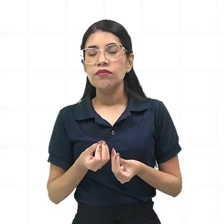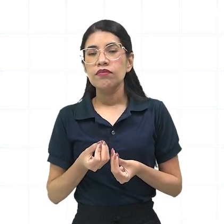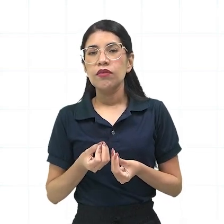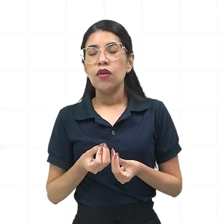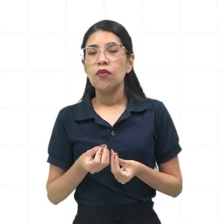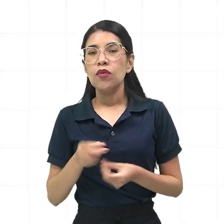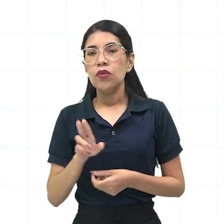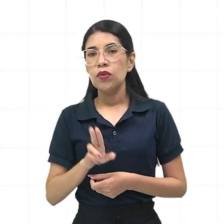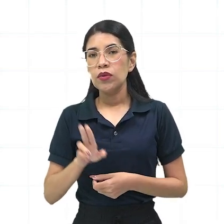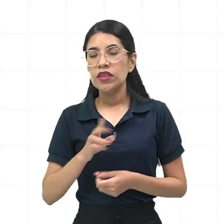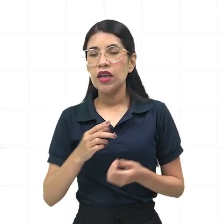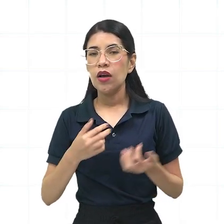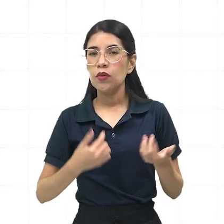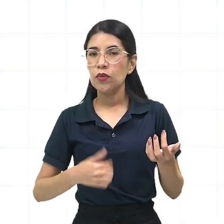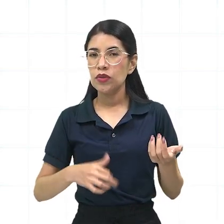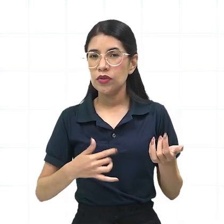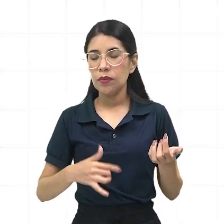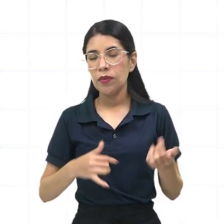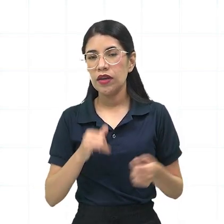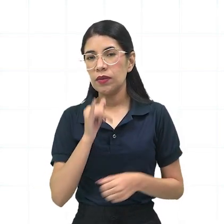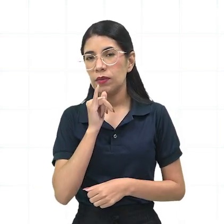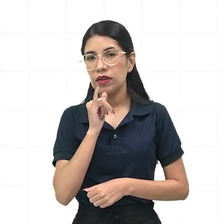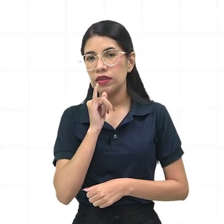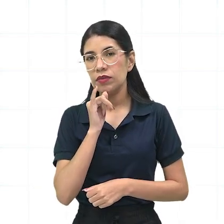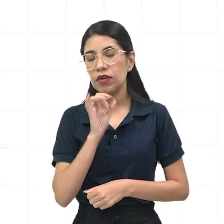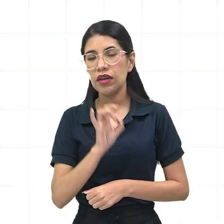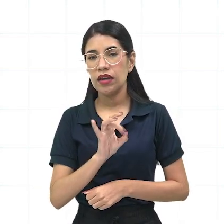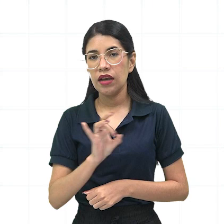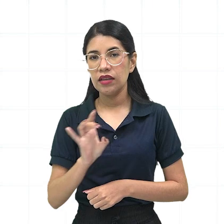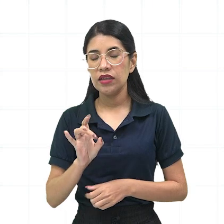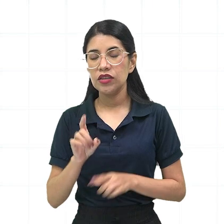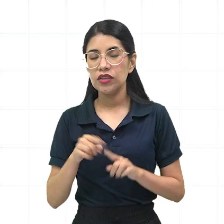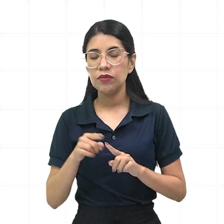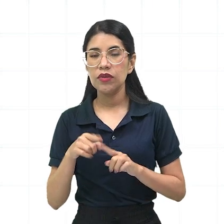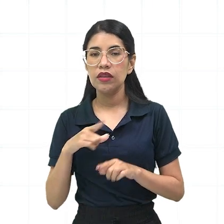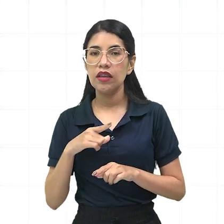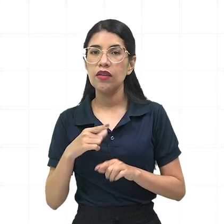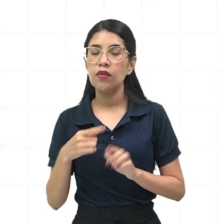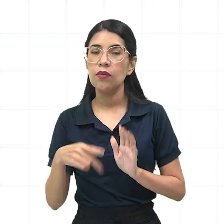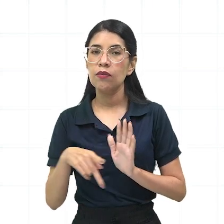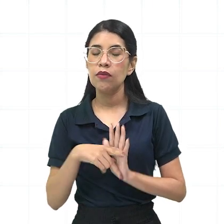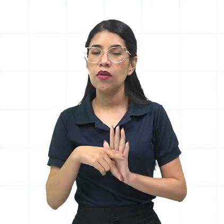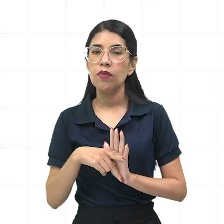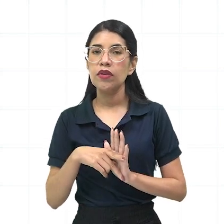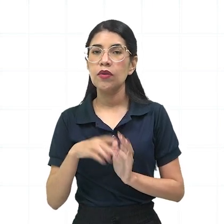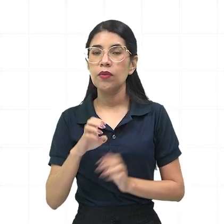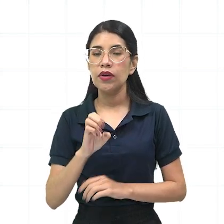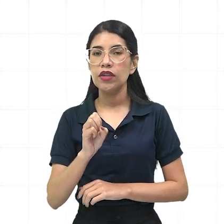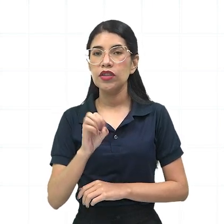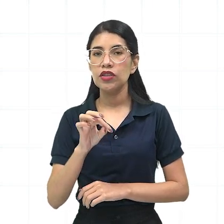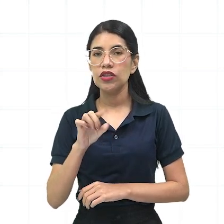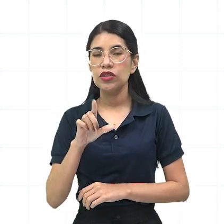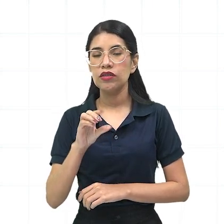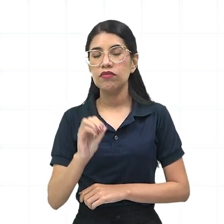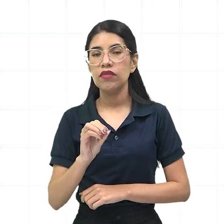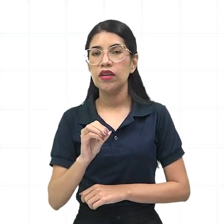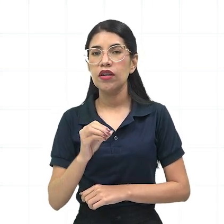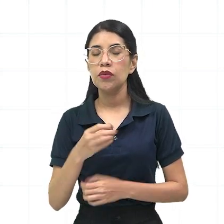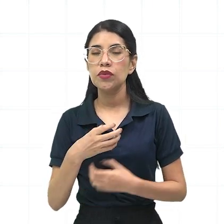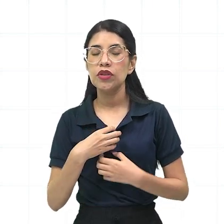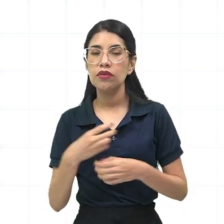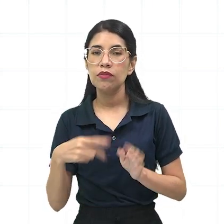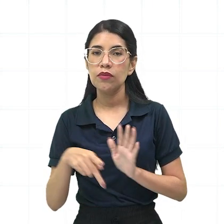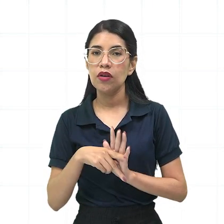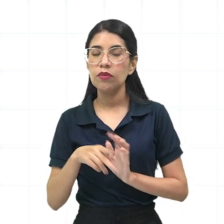tocar o instrumento. Cada um tem a sua identidade. Então, o estilo ele é como se fosse essa sua maneira